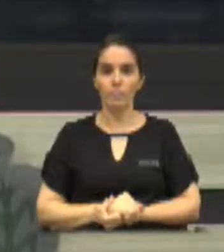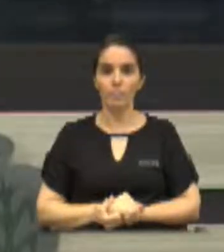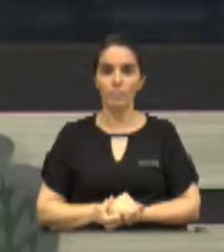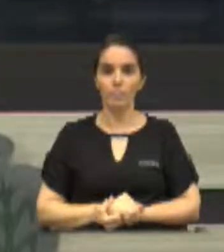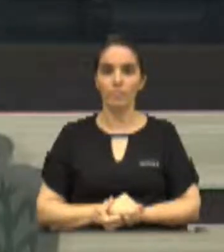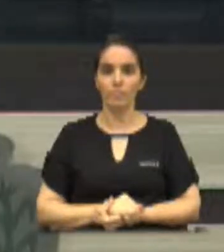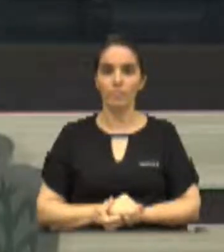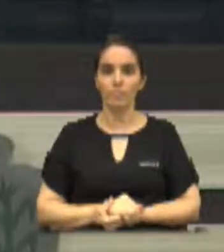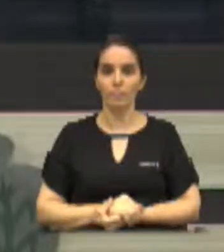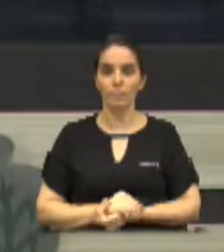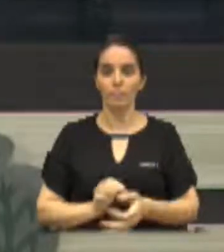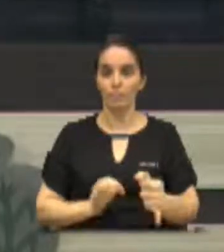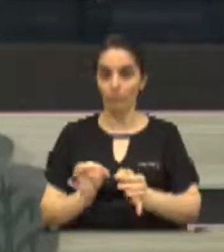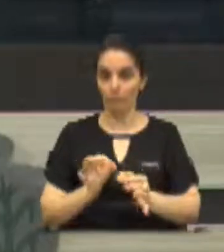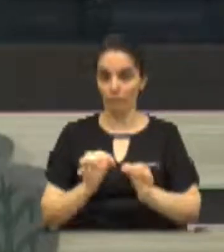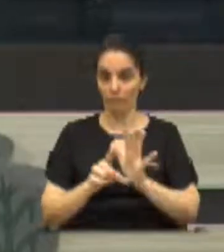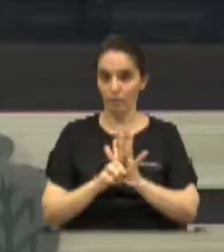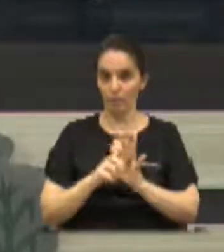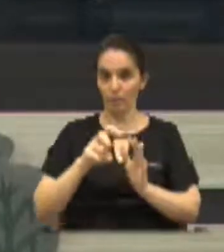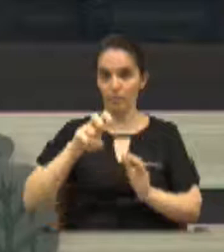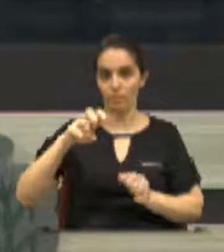Justificativa. O projeto de lei número